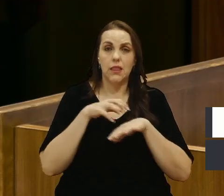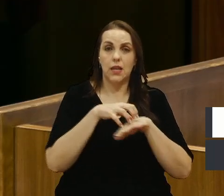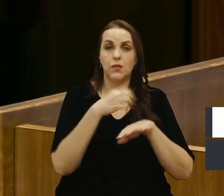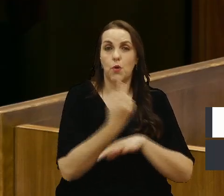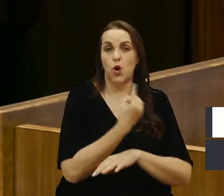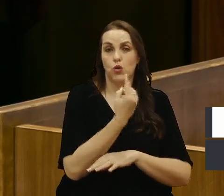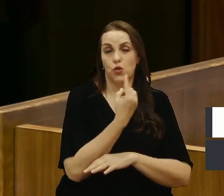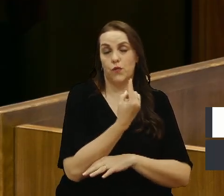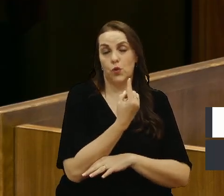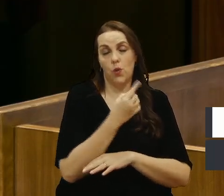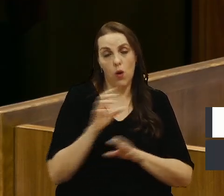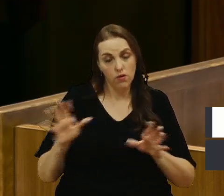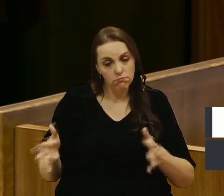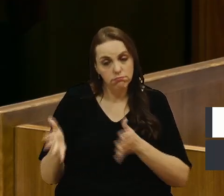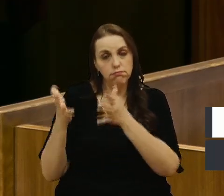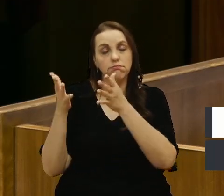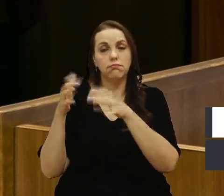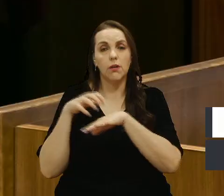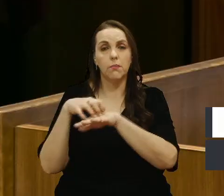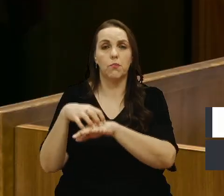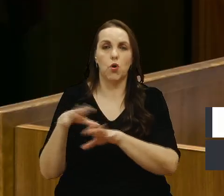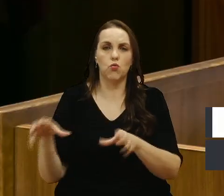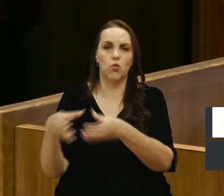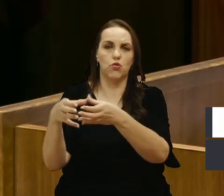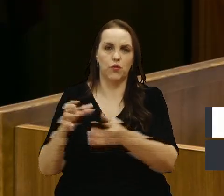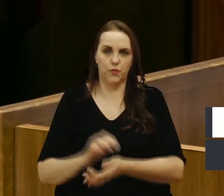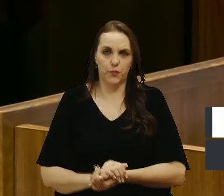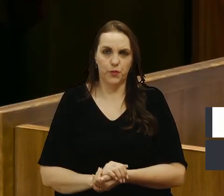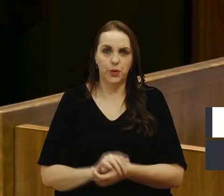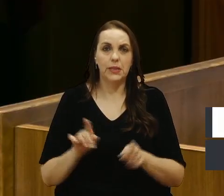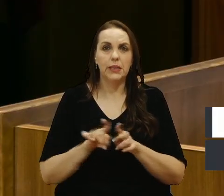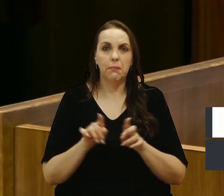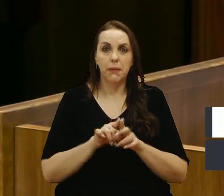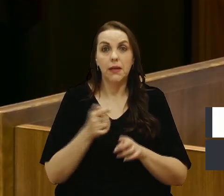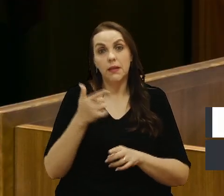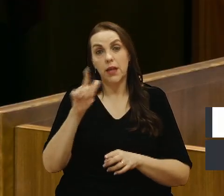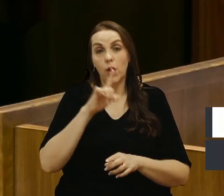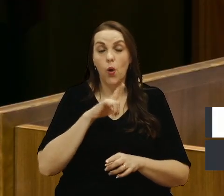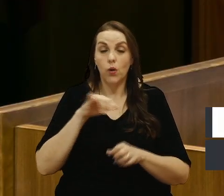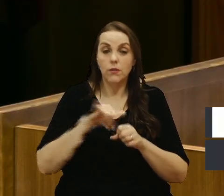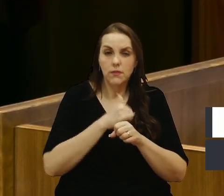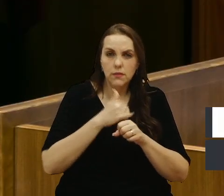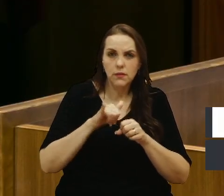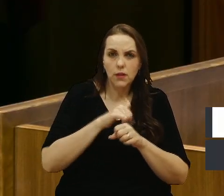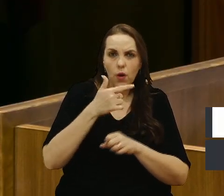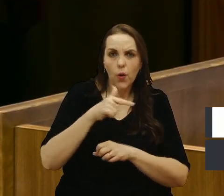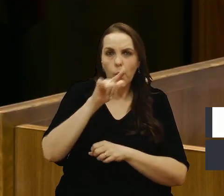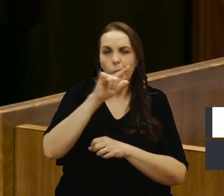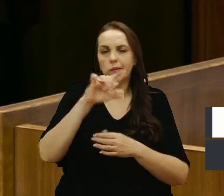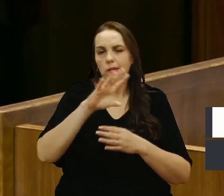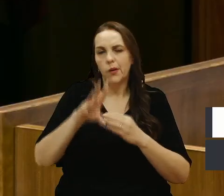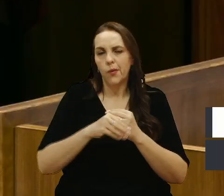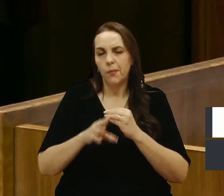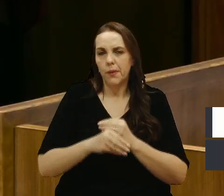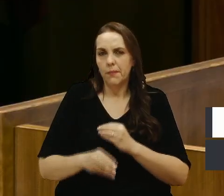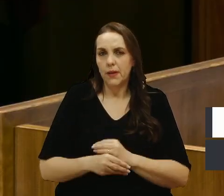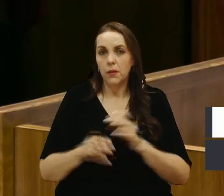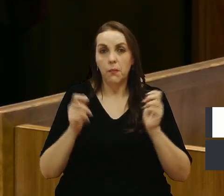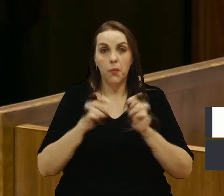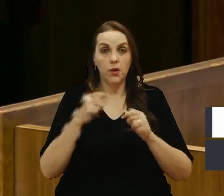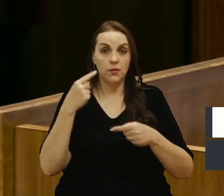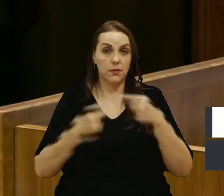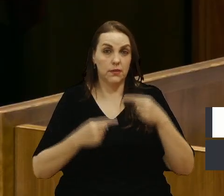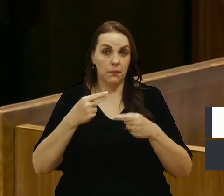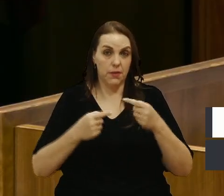o transporte coletivo. Além disso, existem outras alternativas complementares que precisam entrar nesse